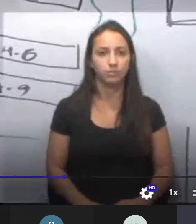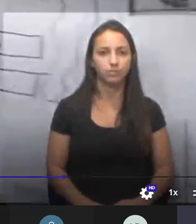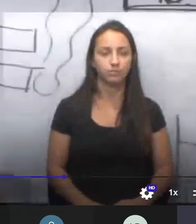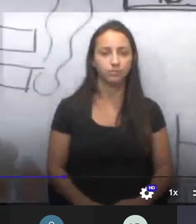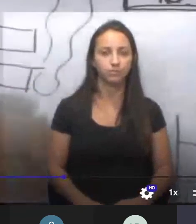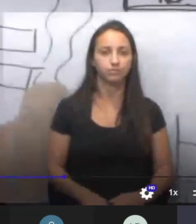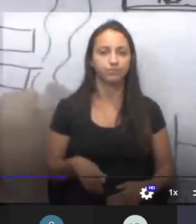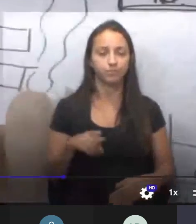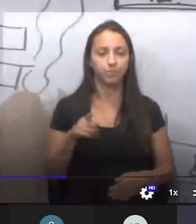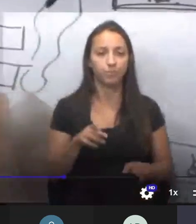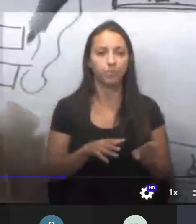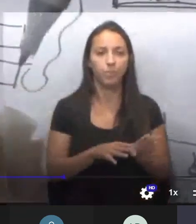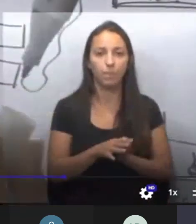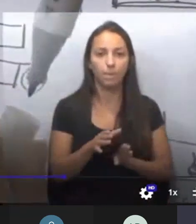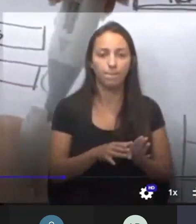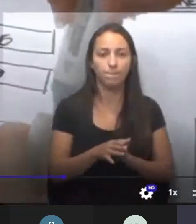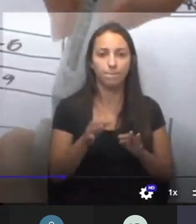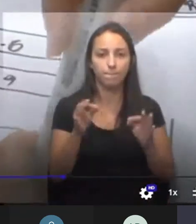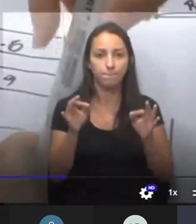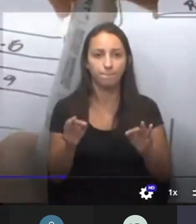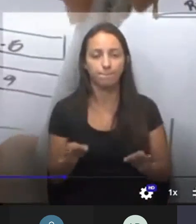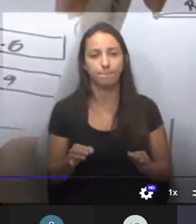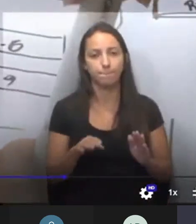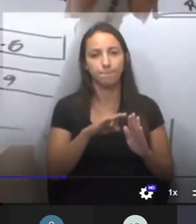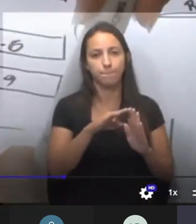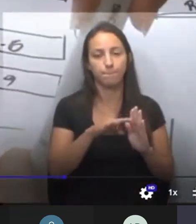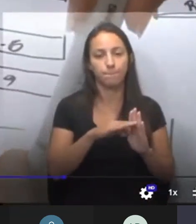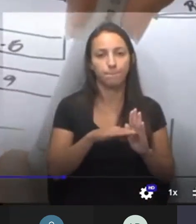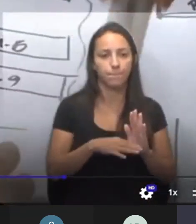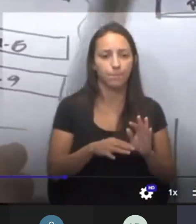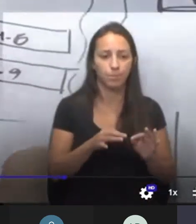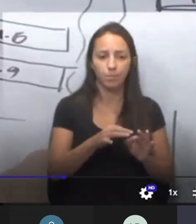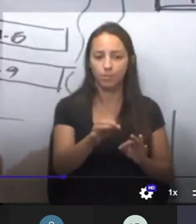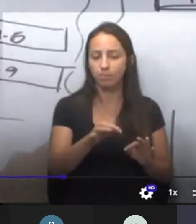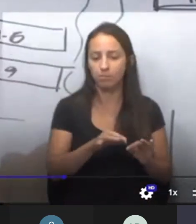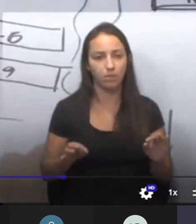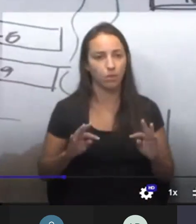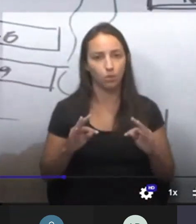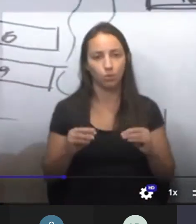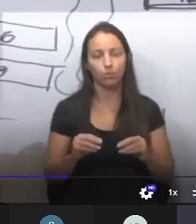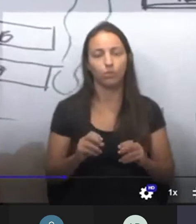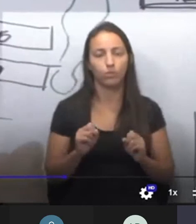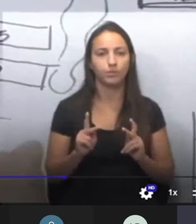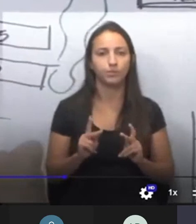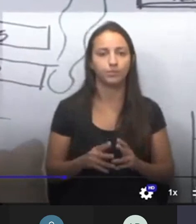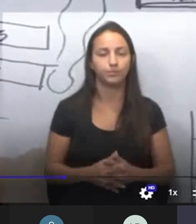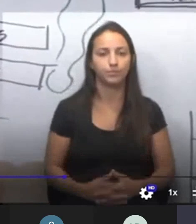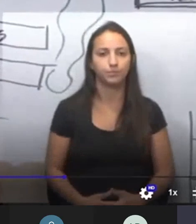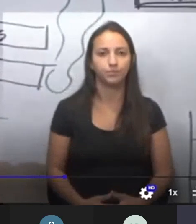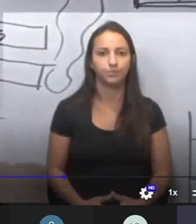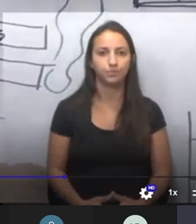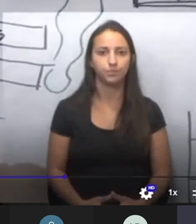Eles vão indicar, vai ter indicação toda em relação ao dimensionamento e tudo, tá?